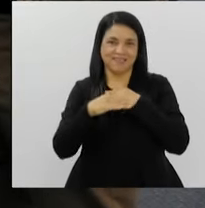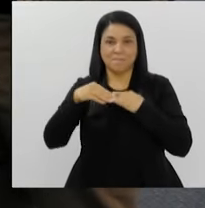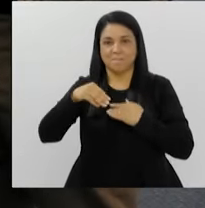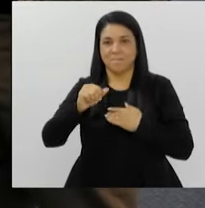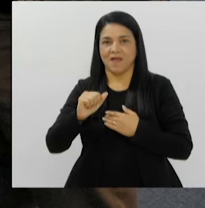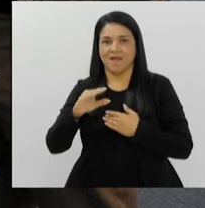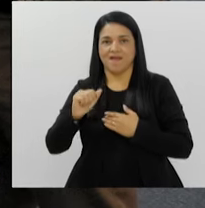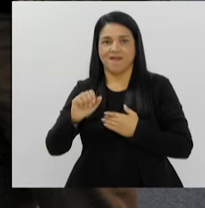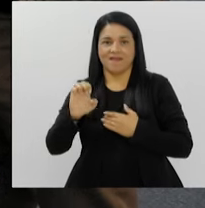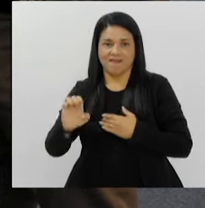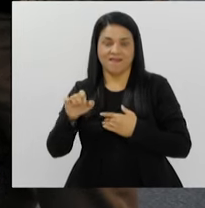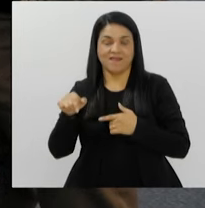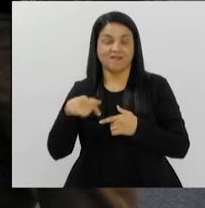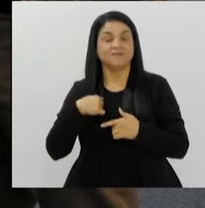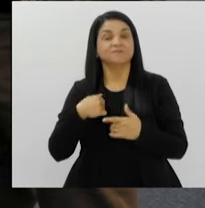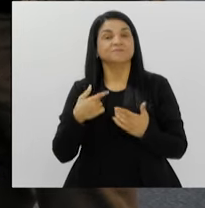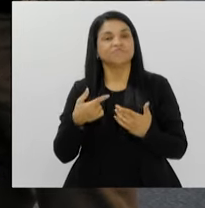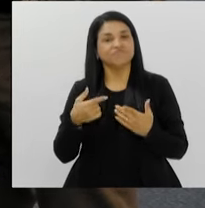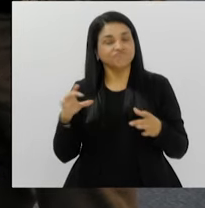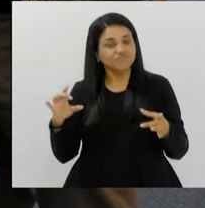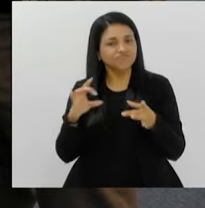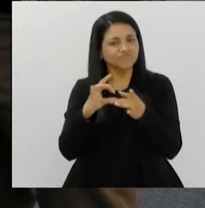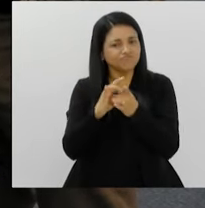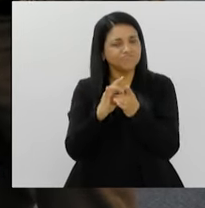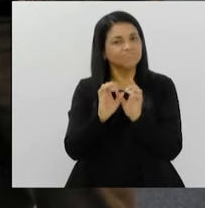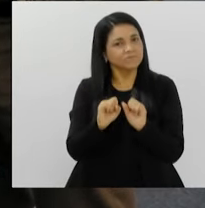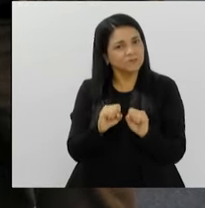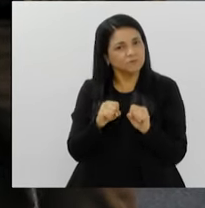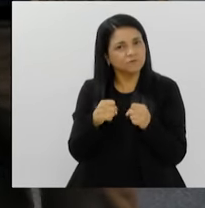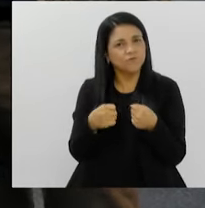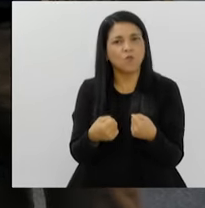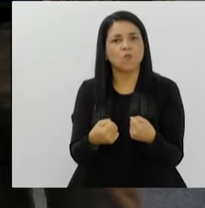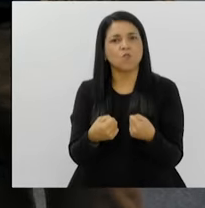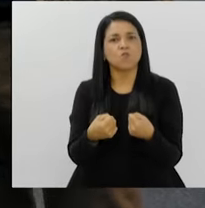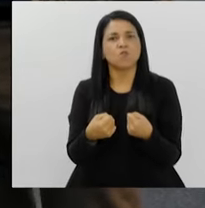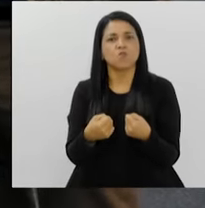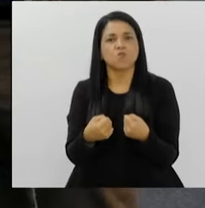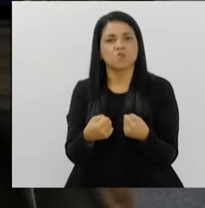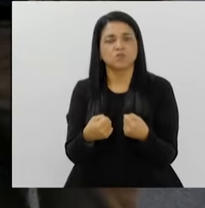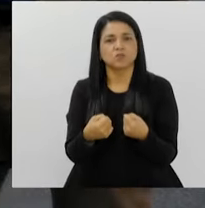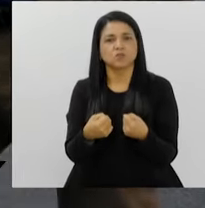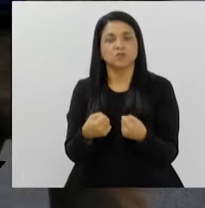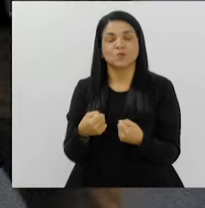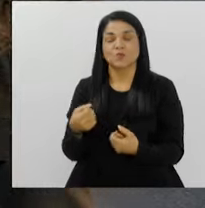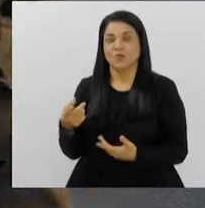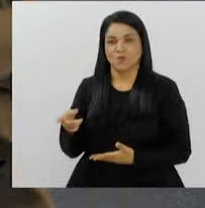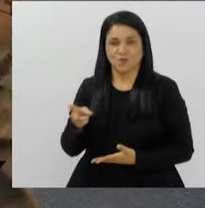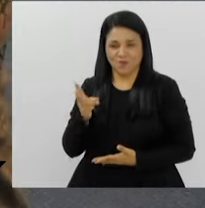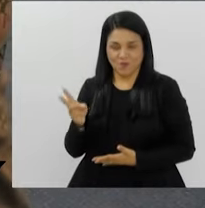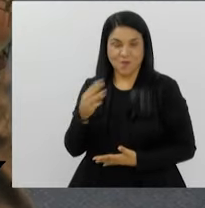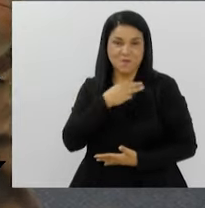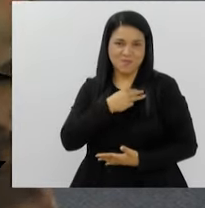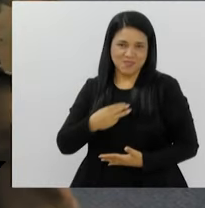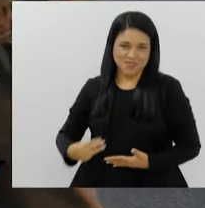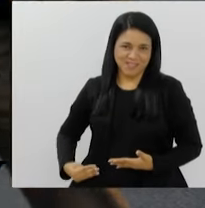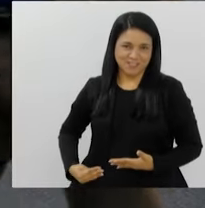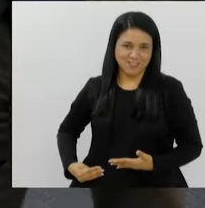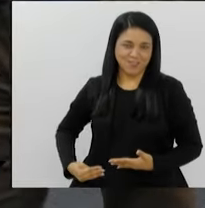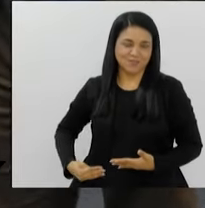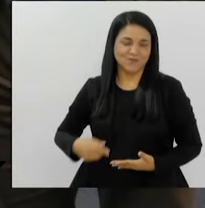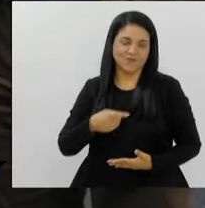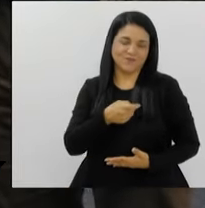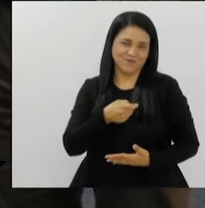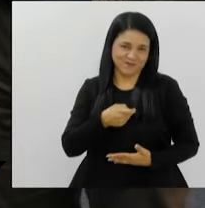aqui uma grande junção de esforços, e o nosso eterno ministro, Carlos Mink,